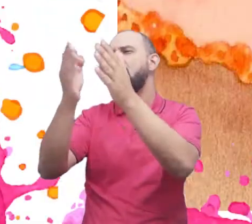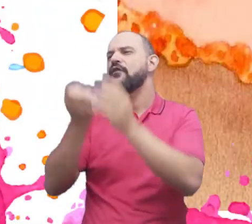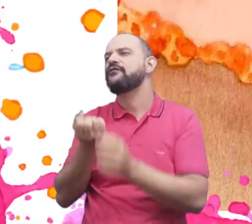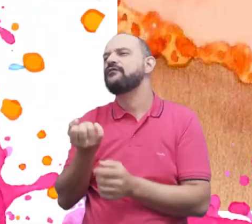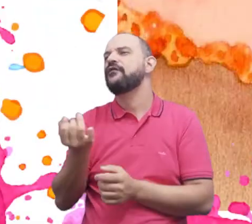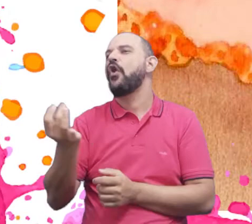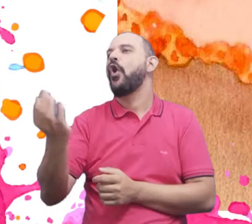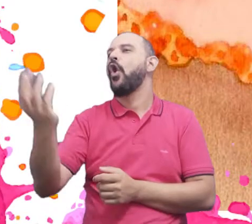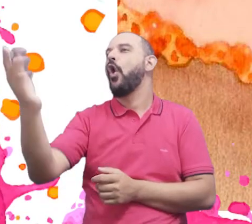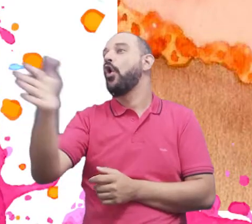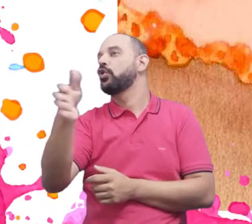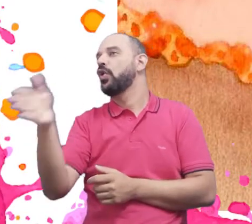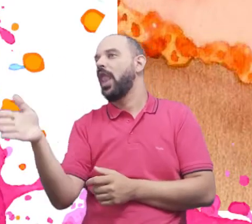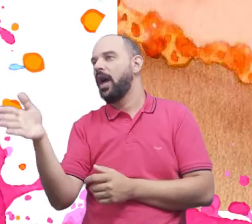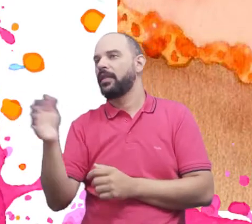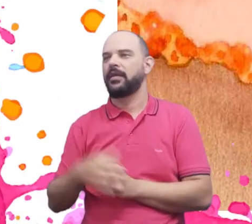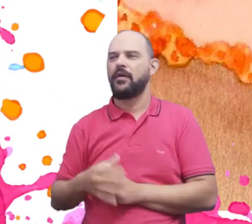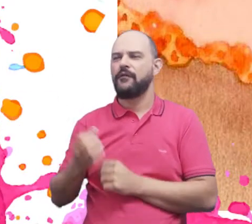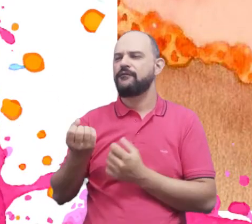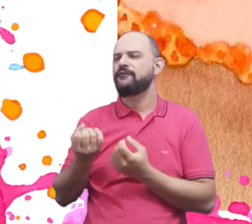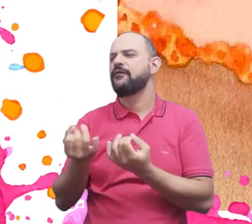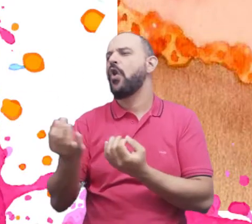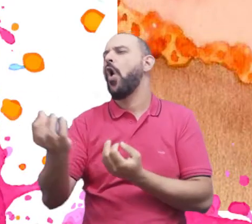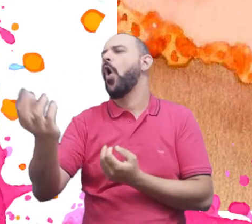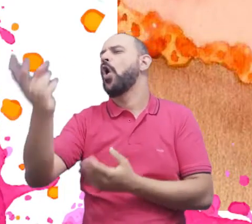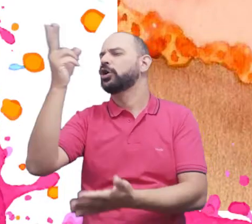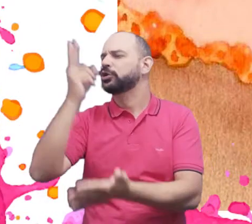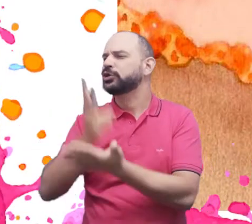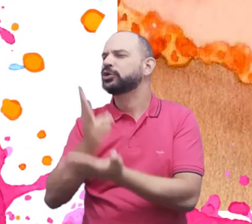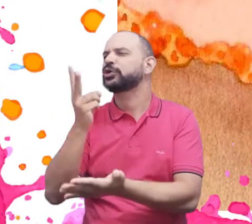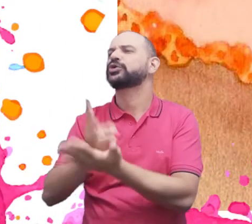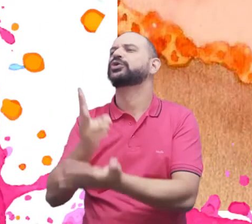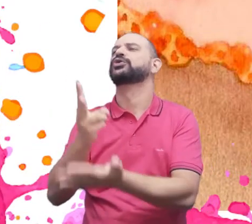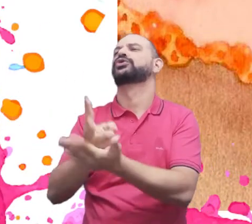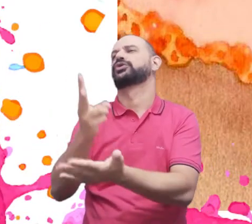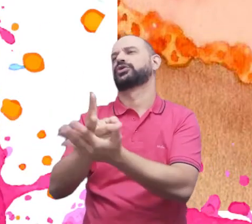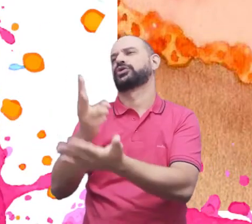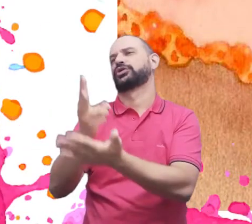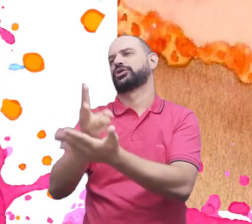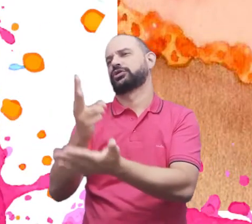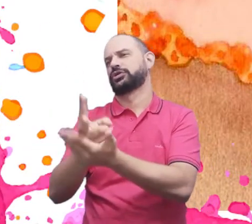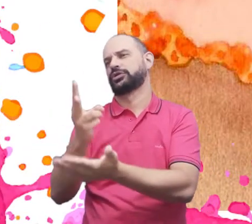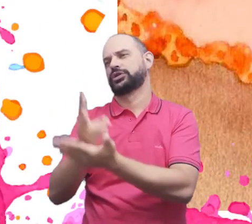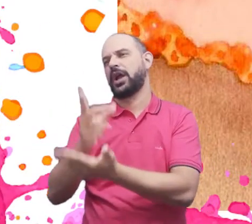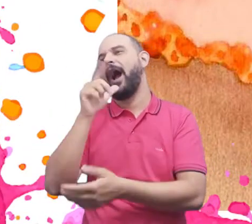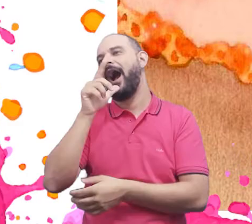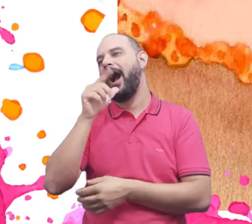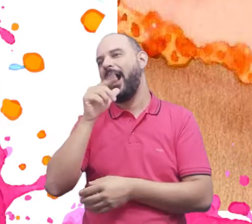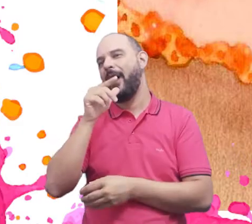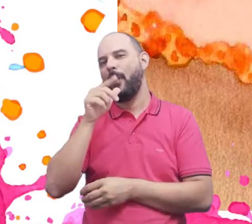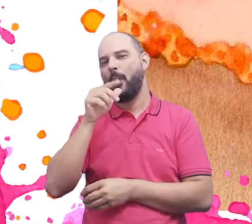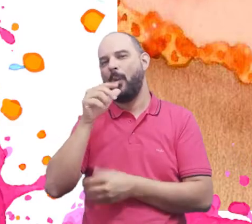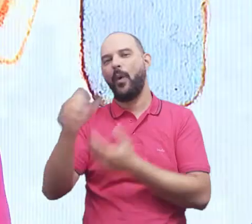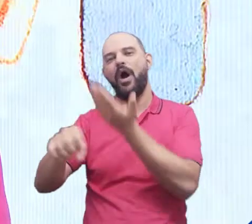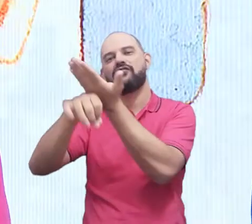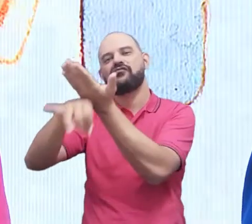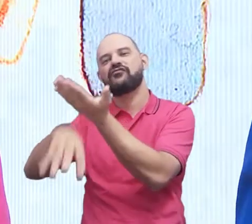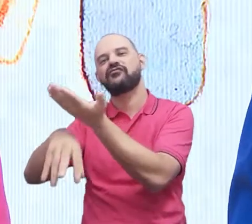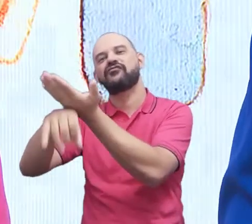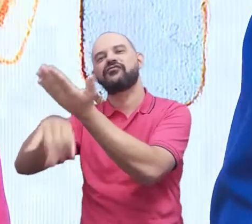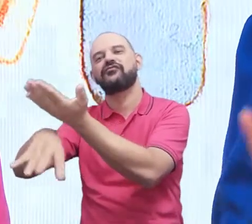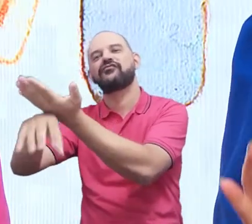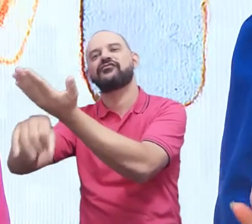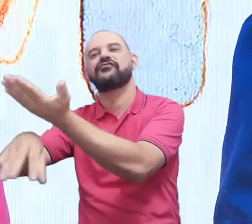uma estrada com flores de um lado só. Flores que eu rego todos os dias com a água do rio,